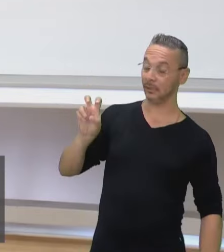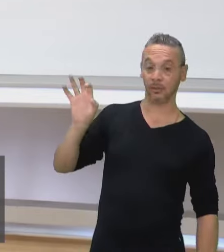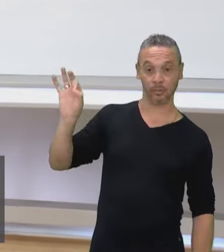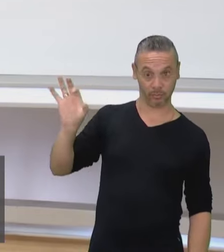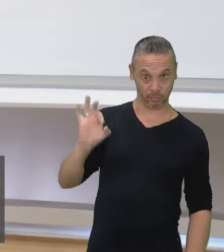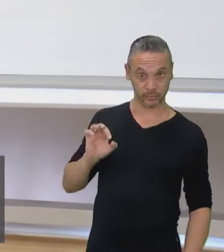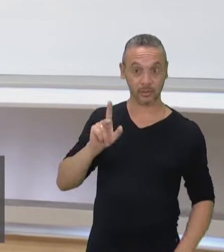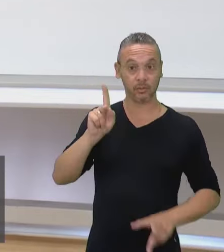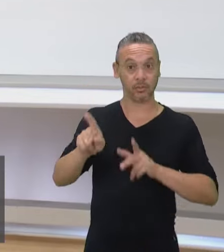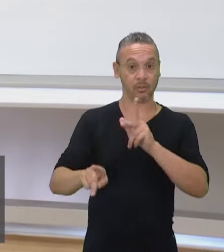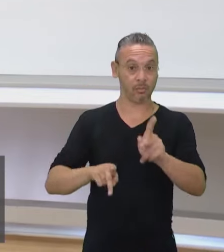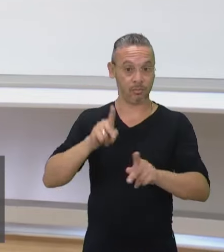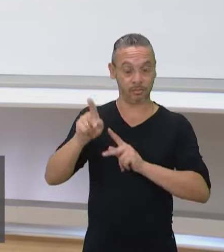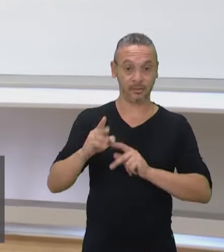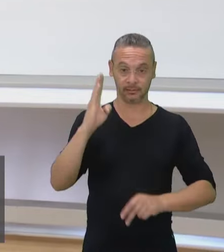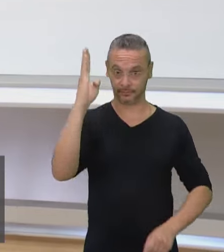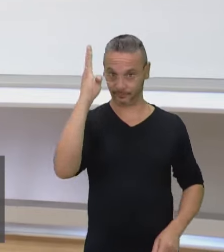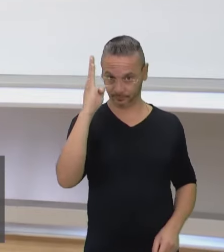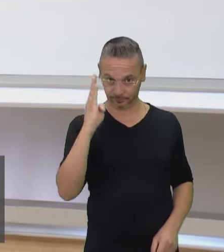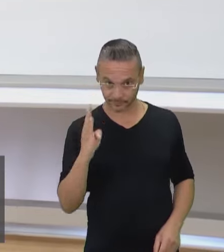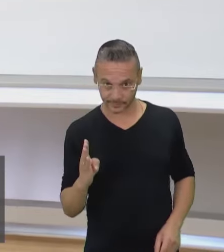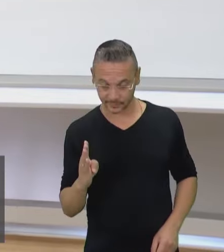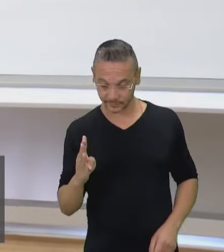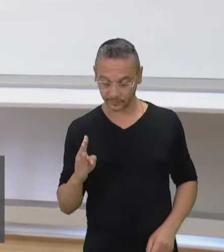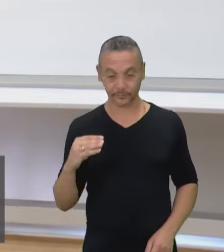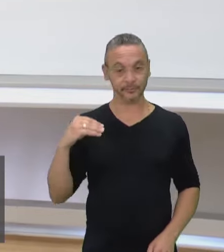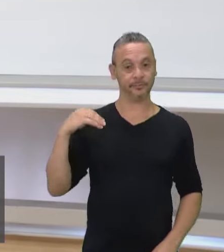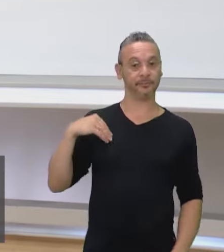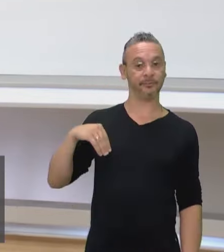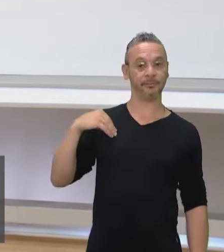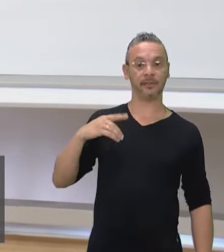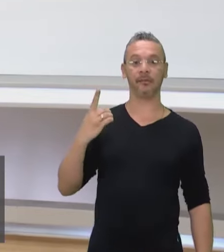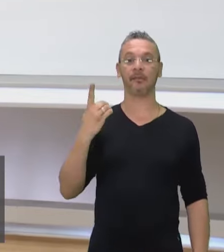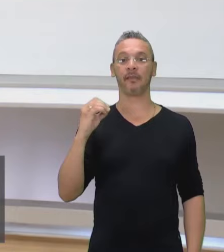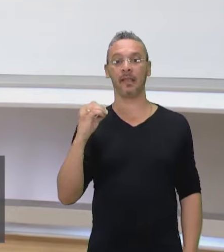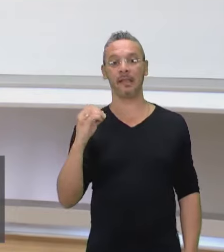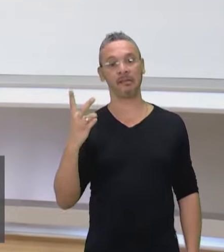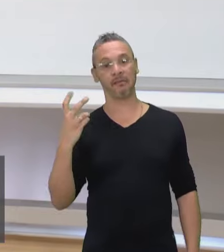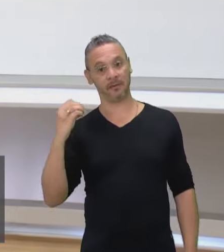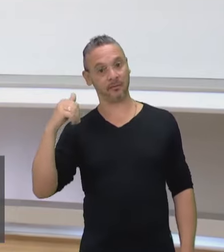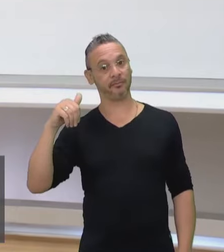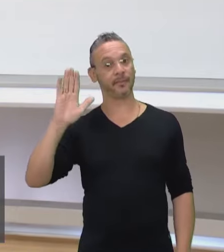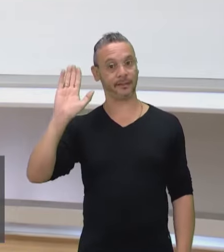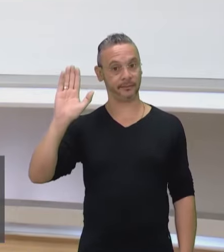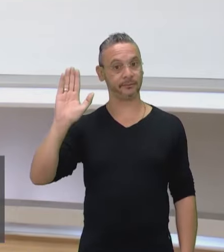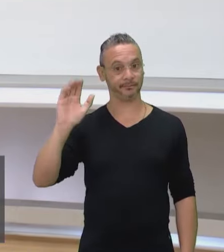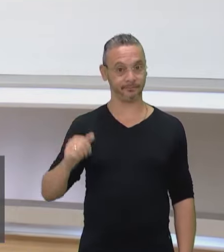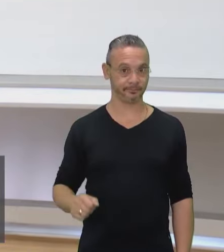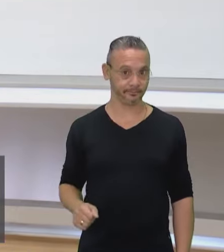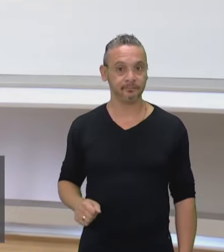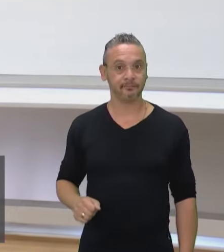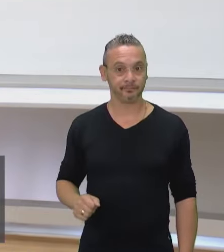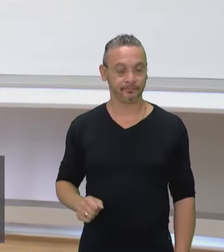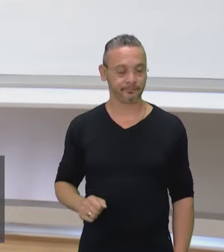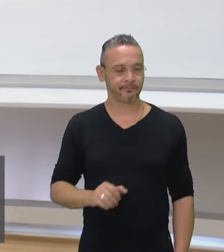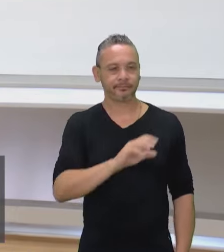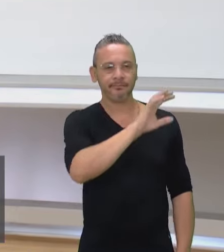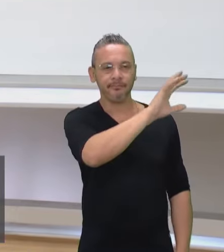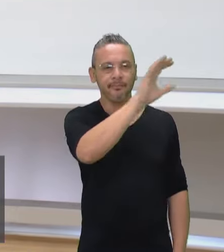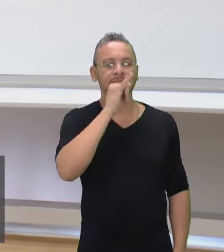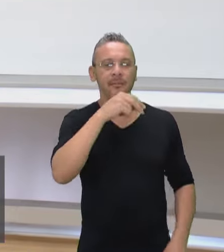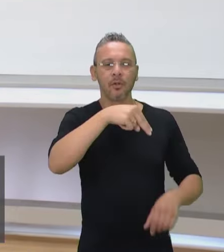da população era aquela que ganhava acima de 10 ou 20 salários mínimos. Enquanto em algumas regiões, como